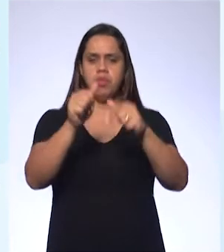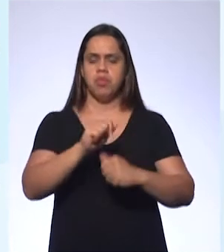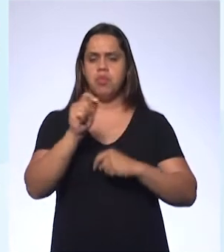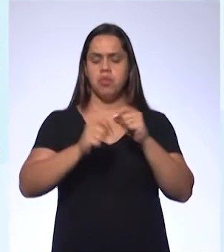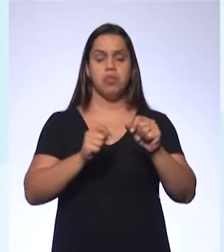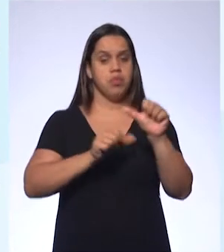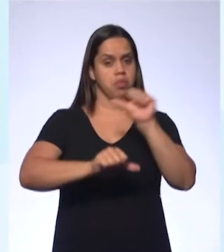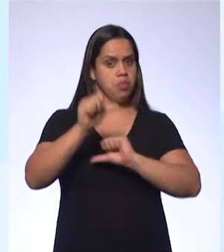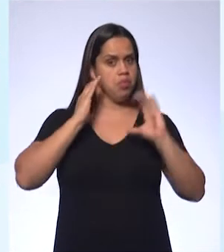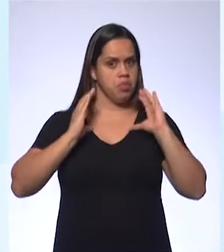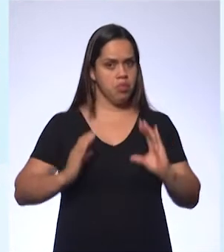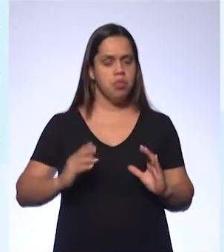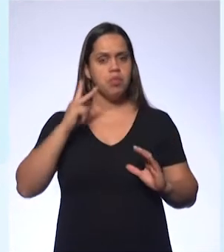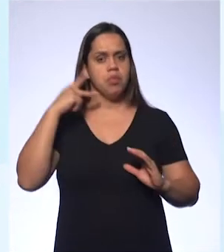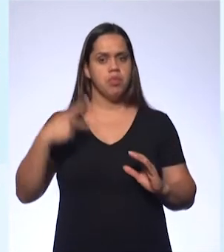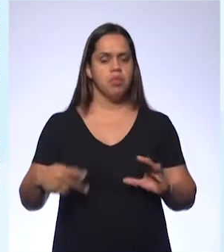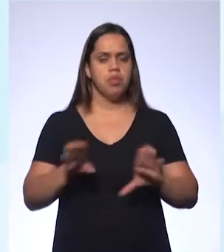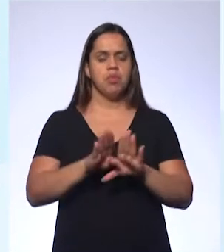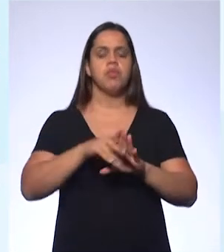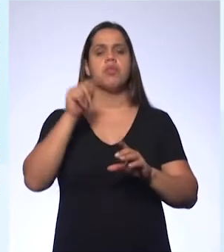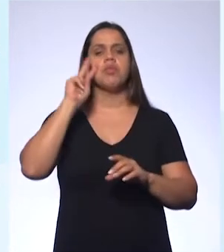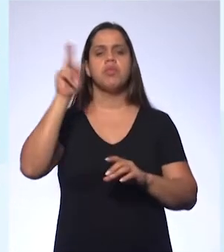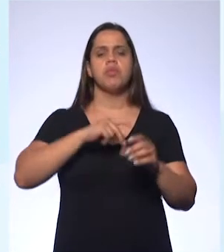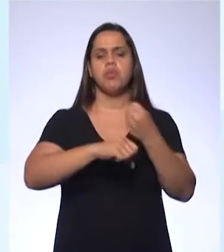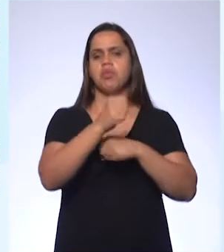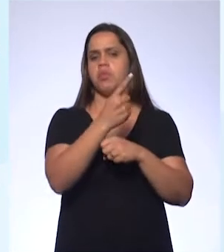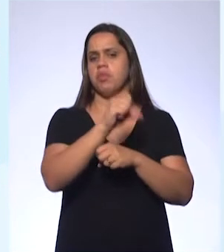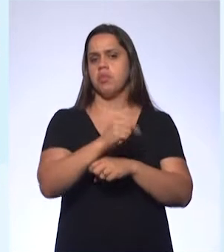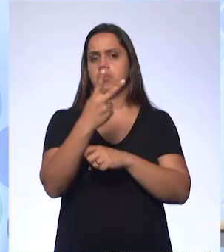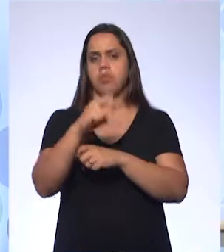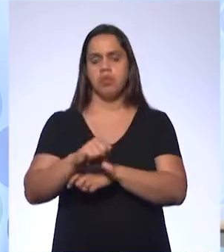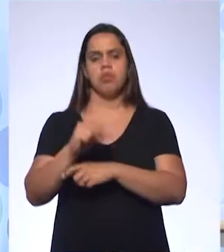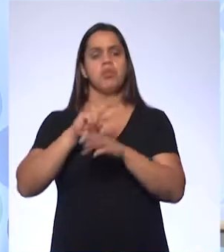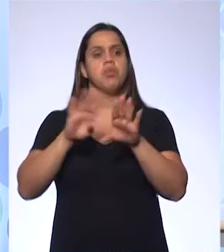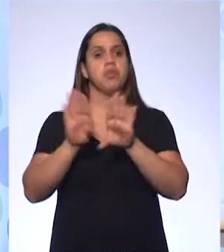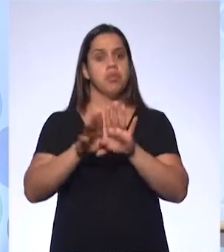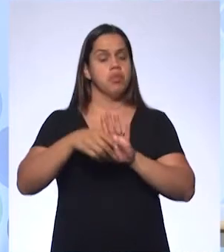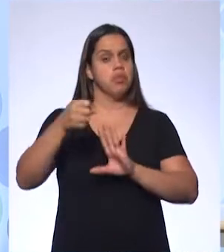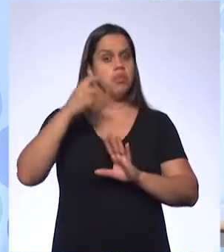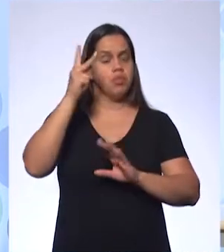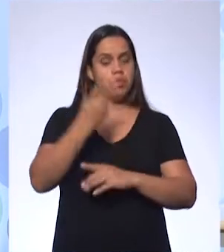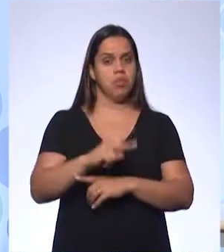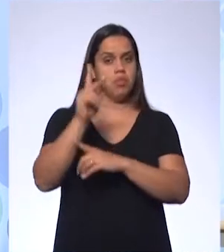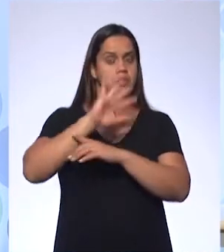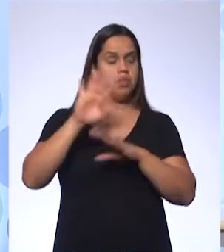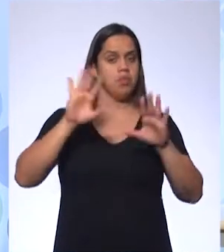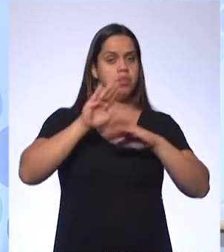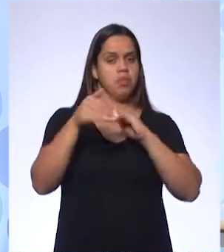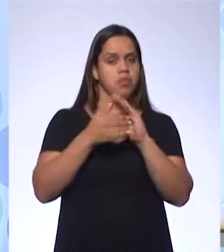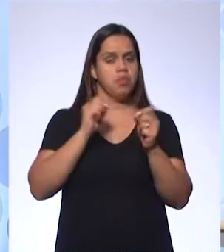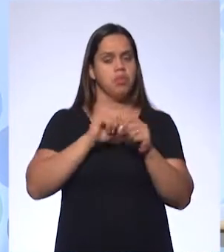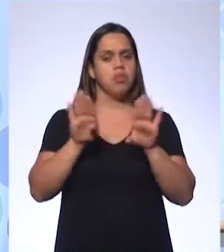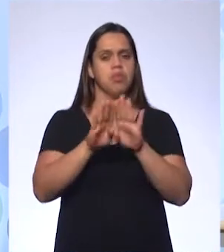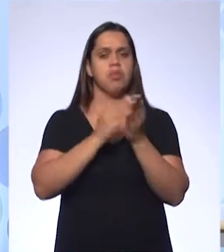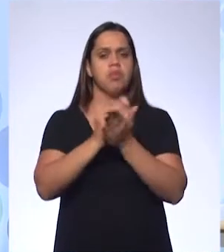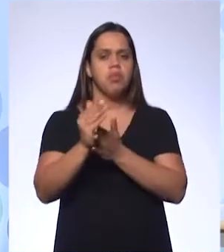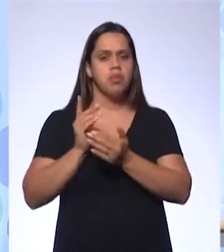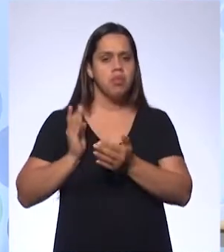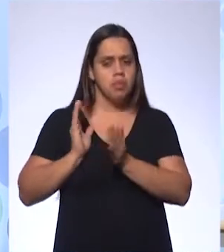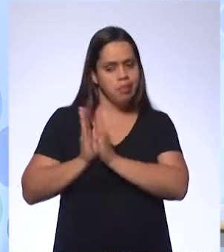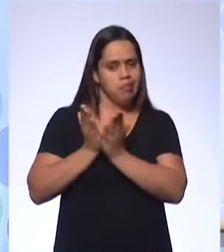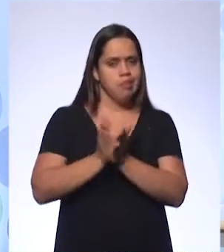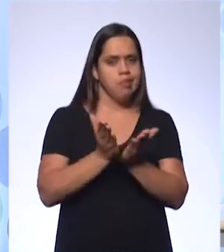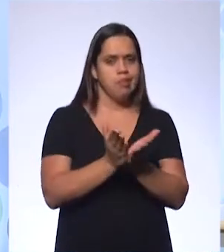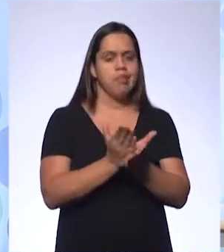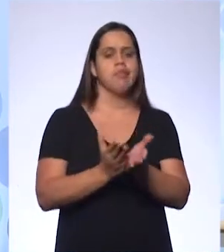desses costumes, com a quebra da Bolsa de Valores em 1929, quando a aristocracia passa, então, né, a empobrecer, né, se tornar